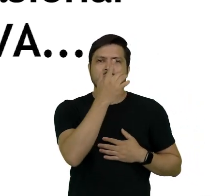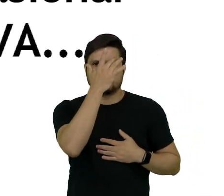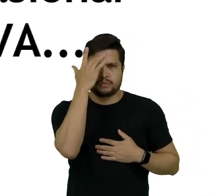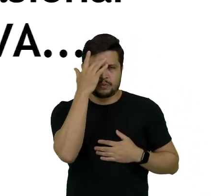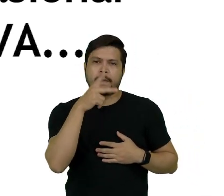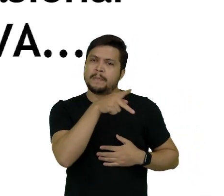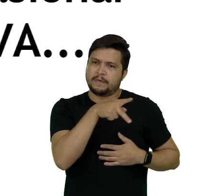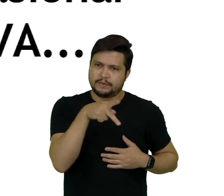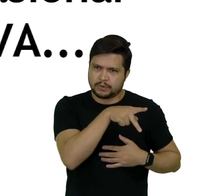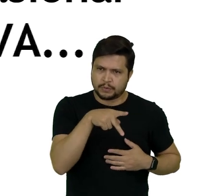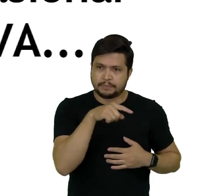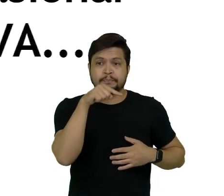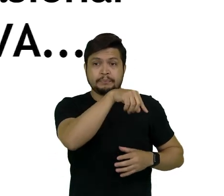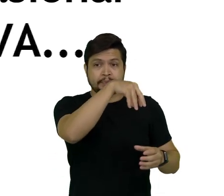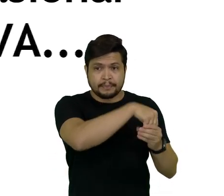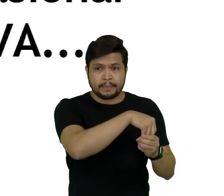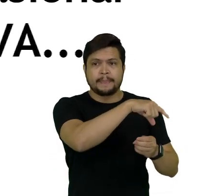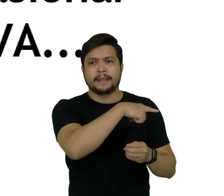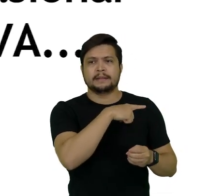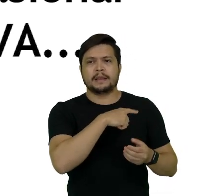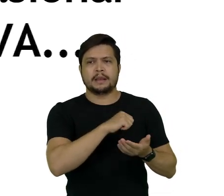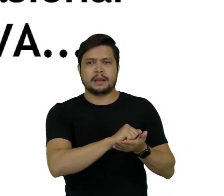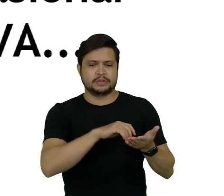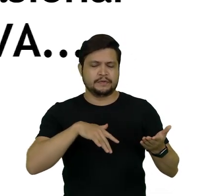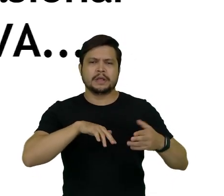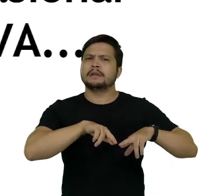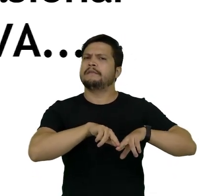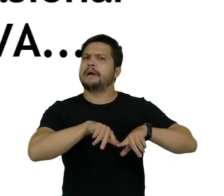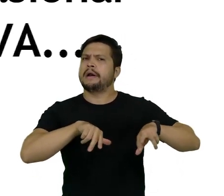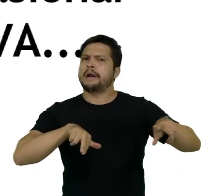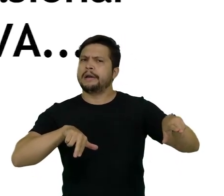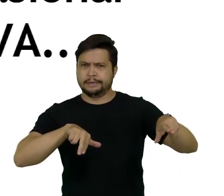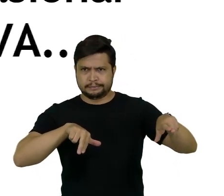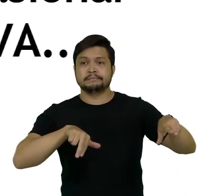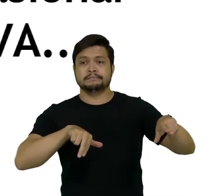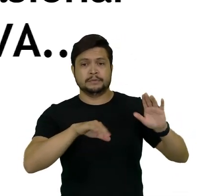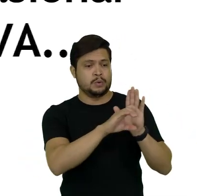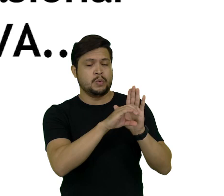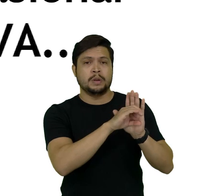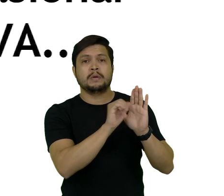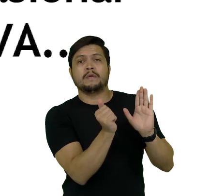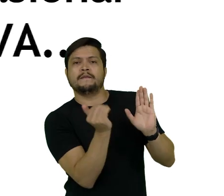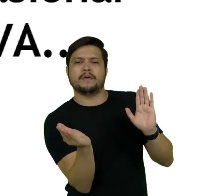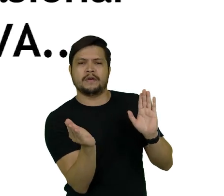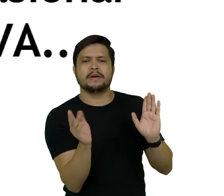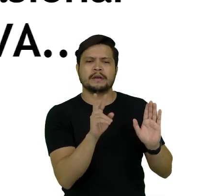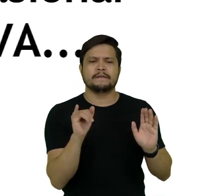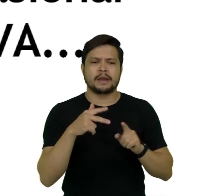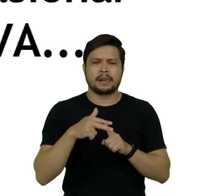eles fazem várias atividades, inclusive extracurriculares, e vão aprimorando